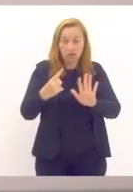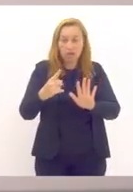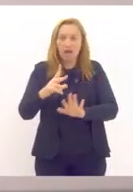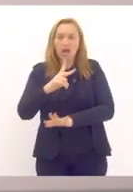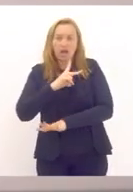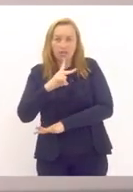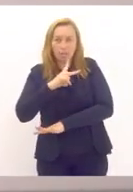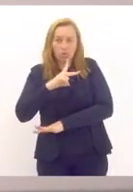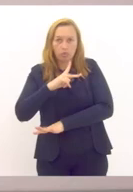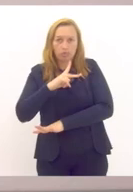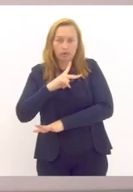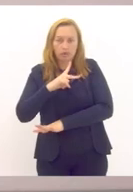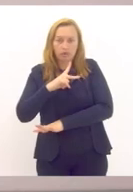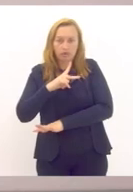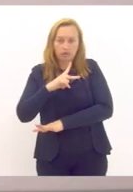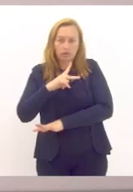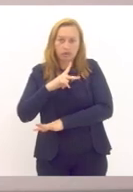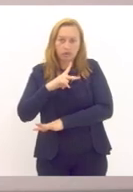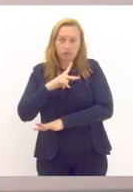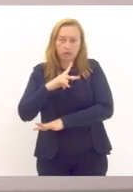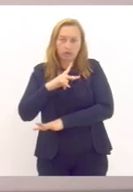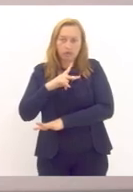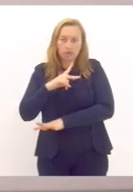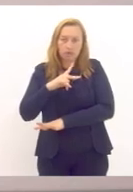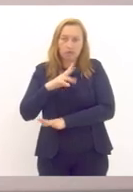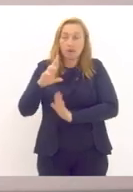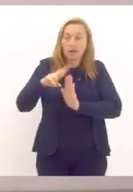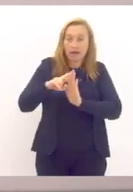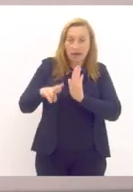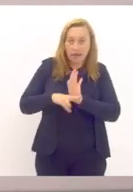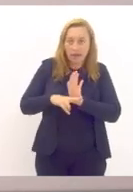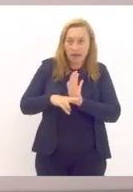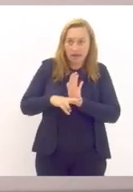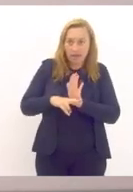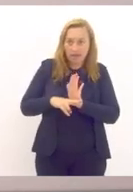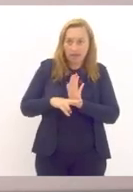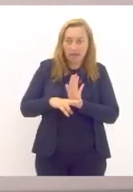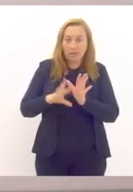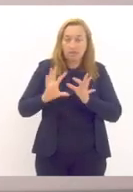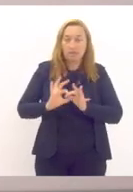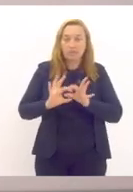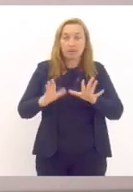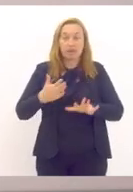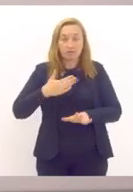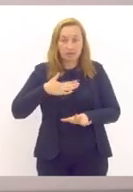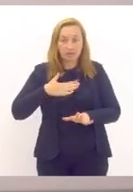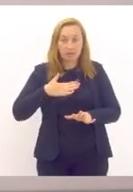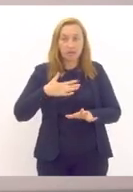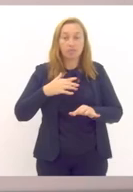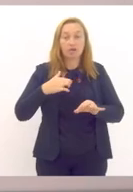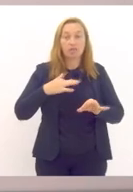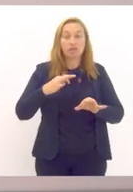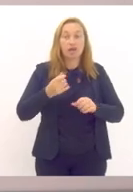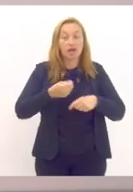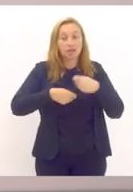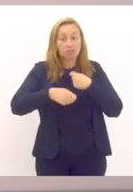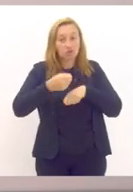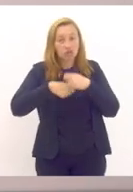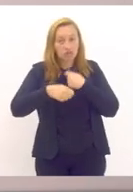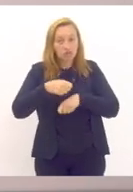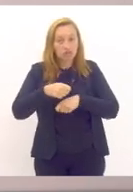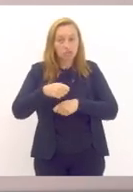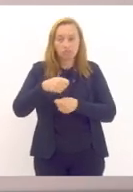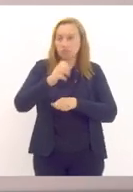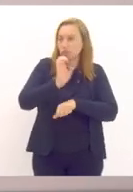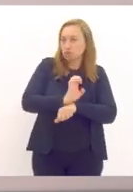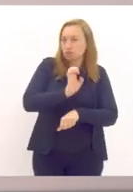ela me determina fazer a projeção das receitas do Estado bimestralmente. Então, que talvez